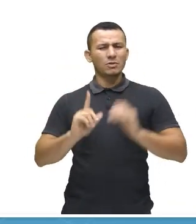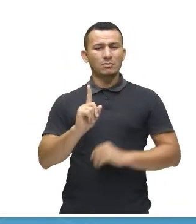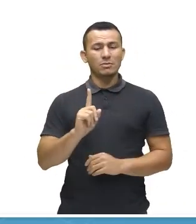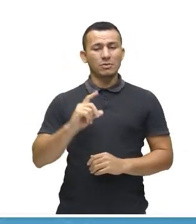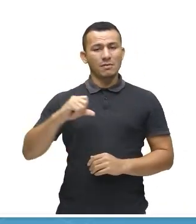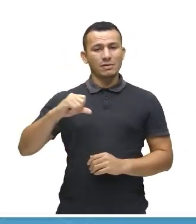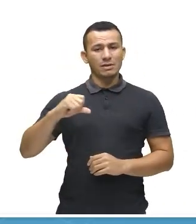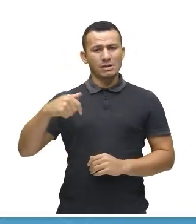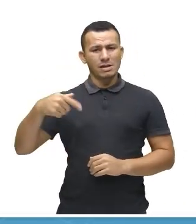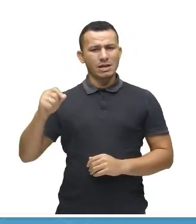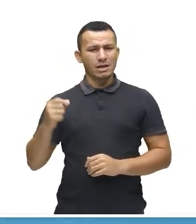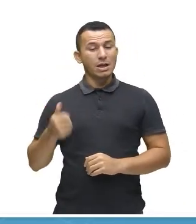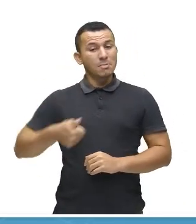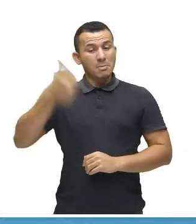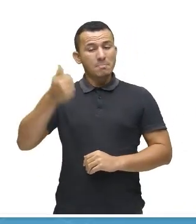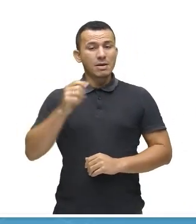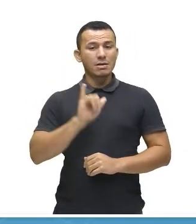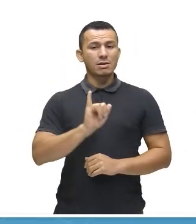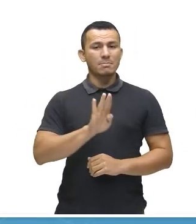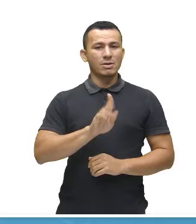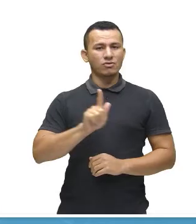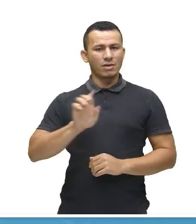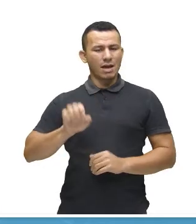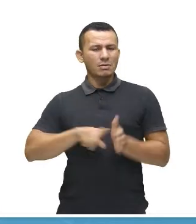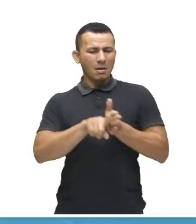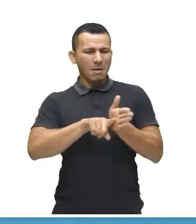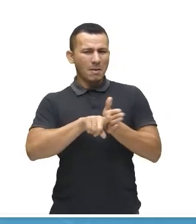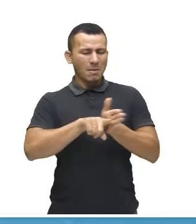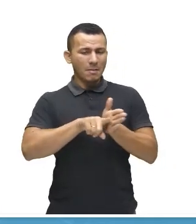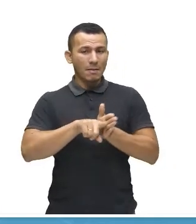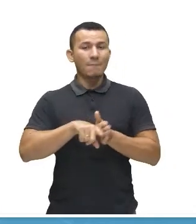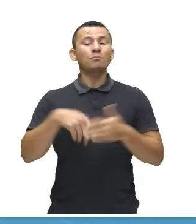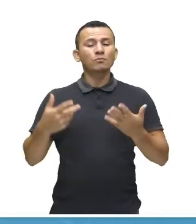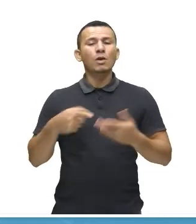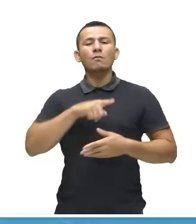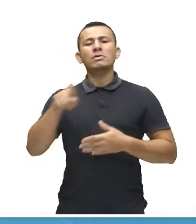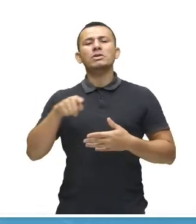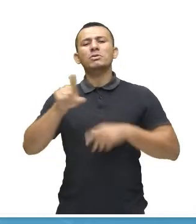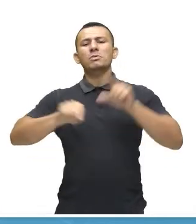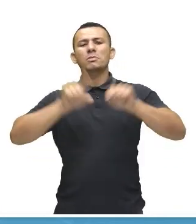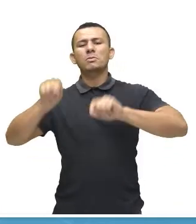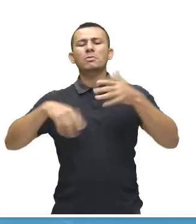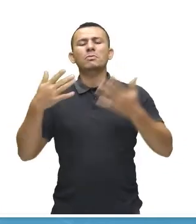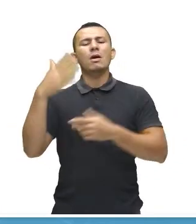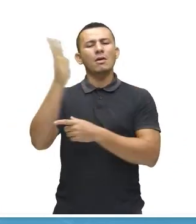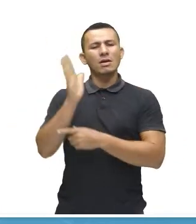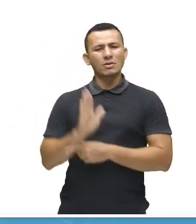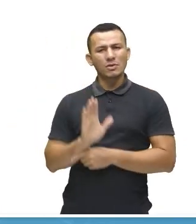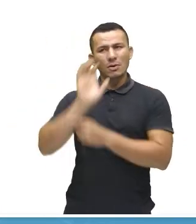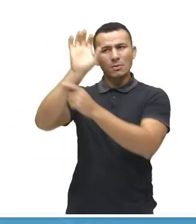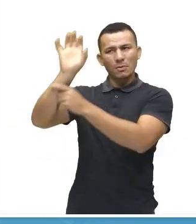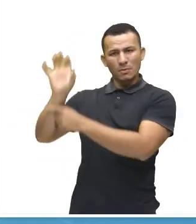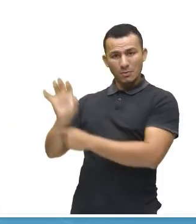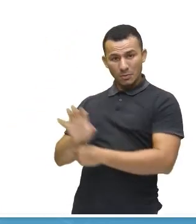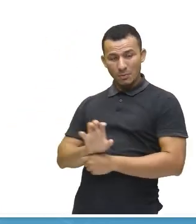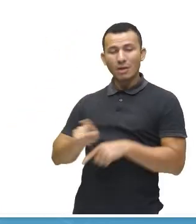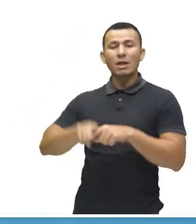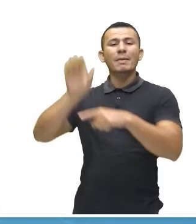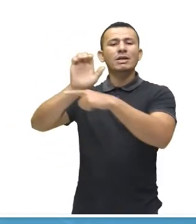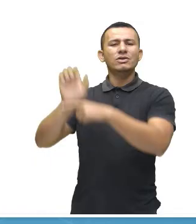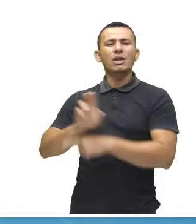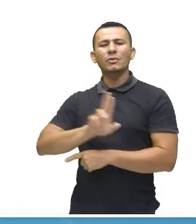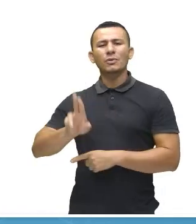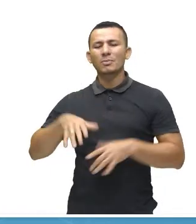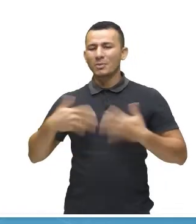pelo IBGE e conforme essa regionalização você vai citar as regiões brasileiras e seus respectivos